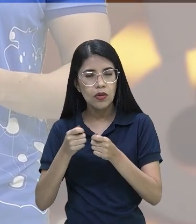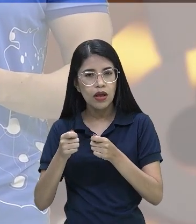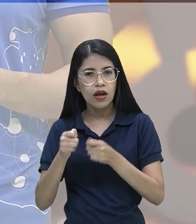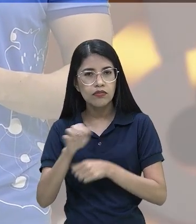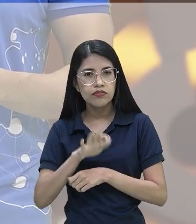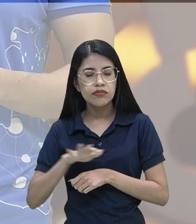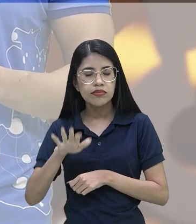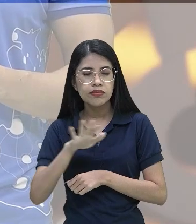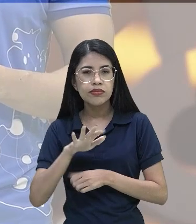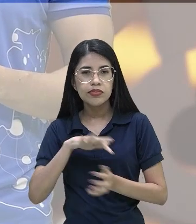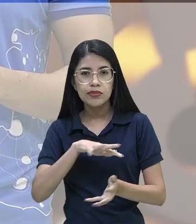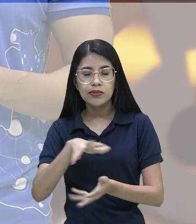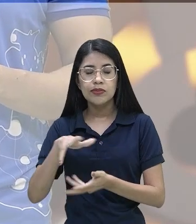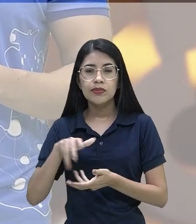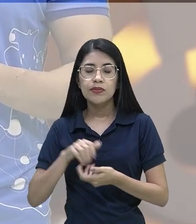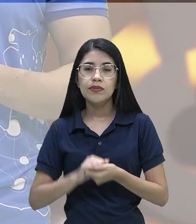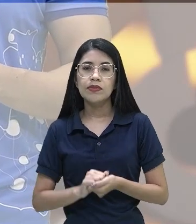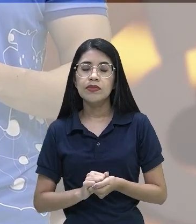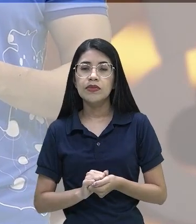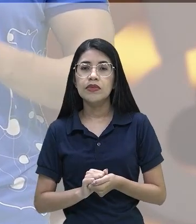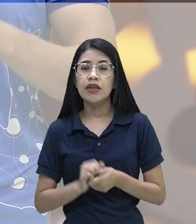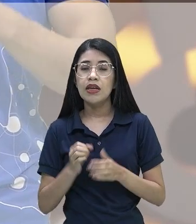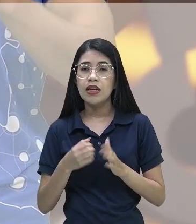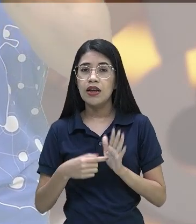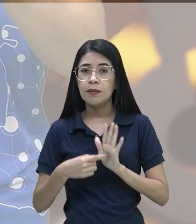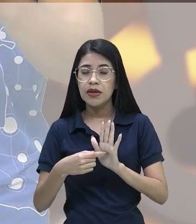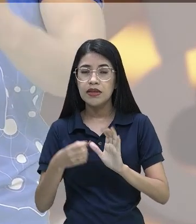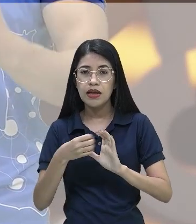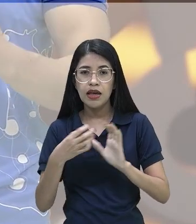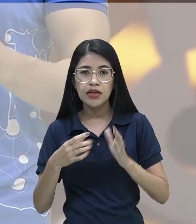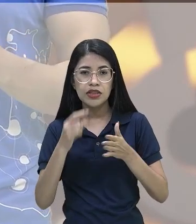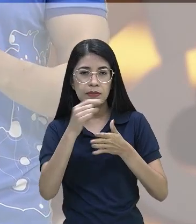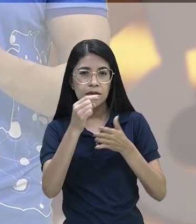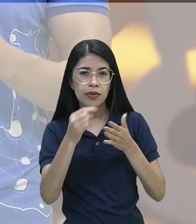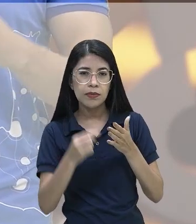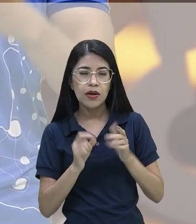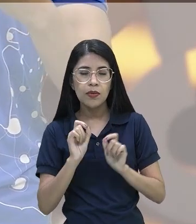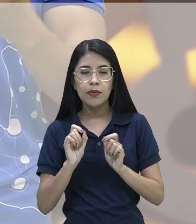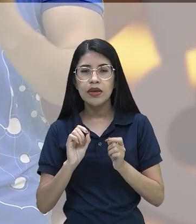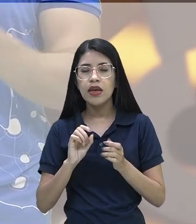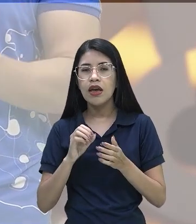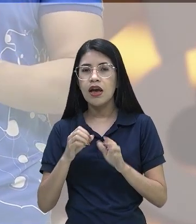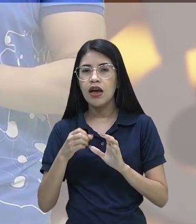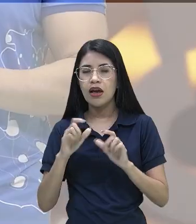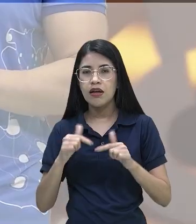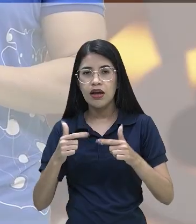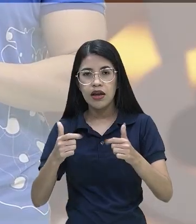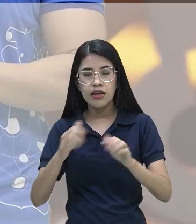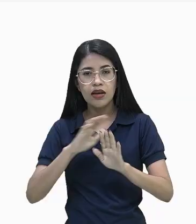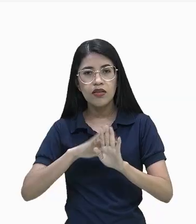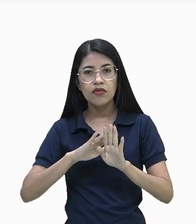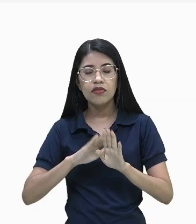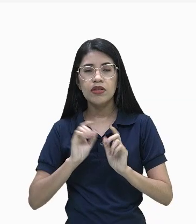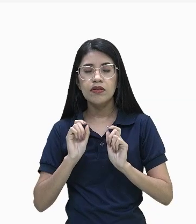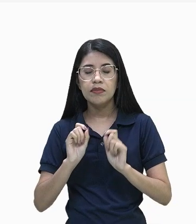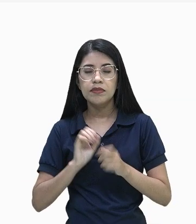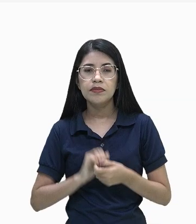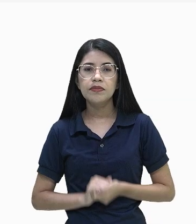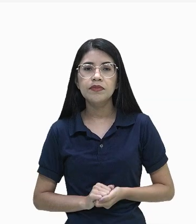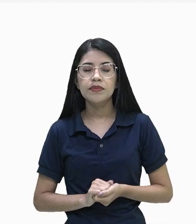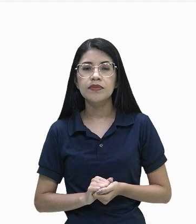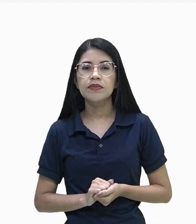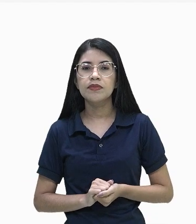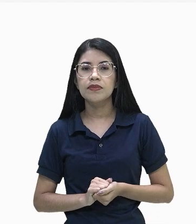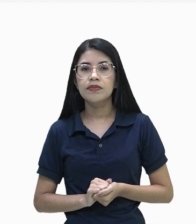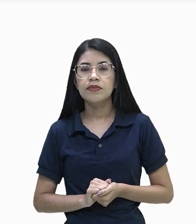mundial. A gente vai continuar caracterizando um pouco o que foi essa Guerra Fria, que é o foco aqui, inclusive, da nossa aula. Acompanhem